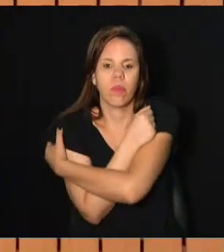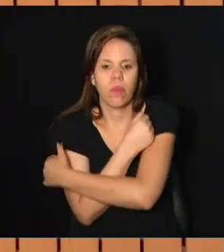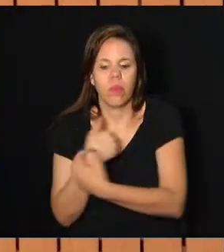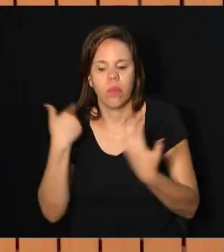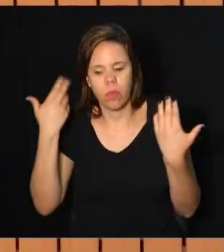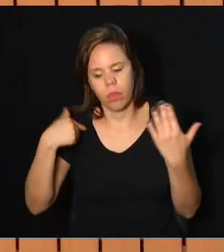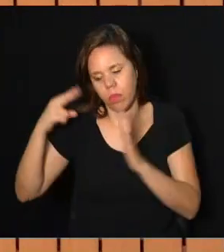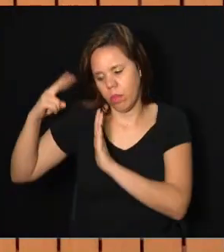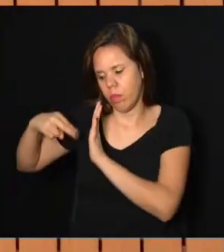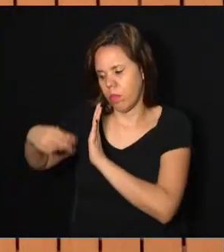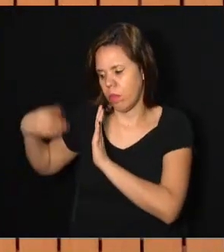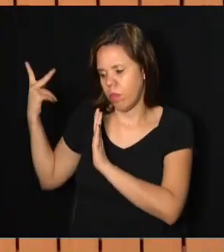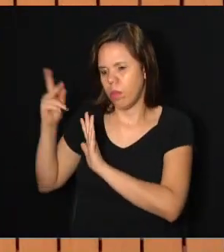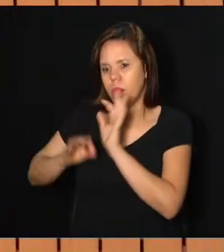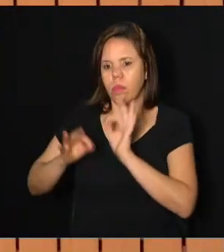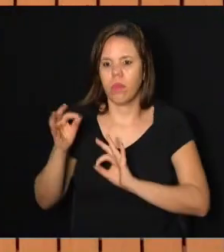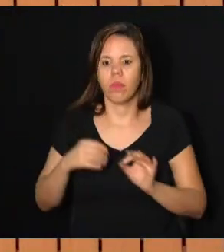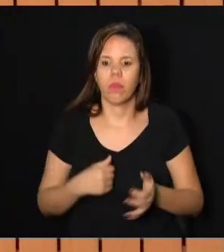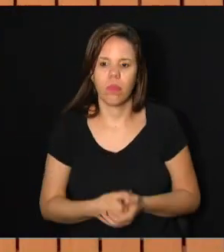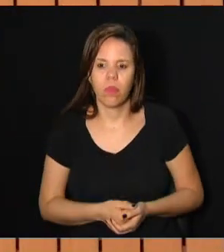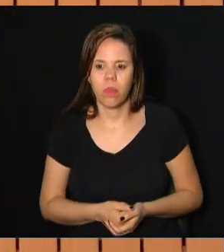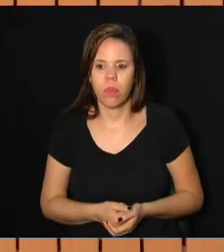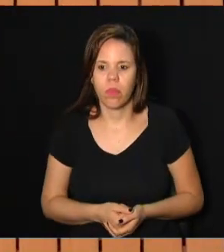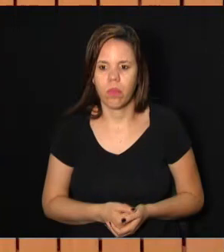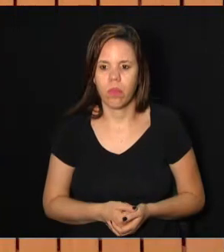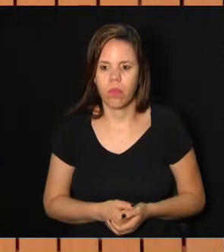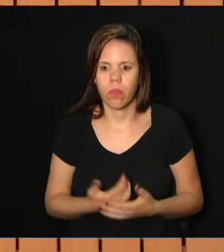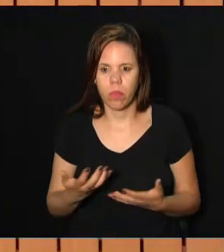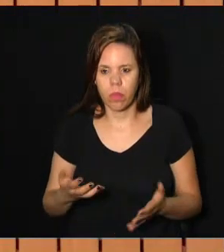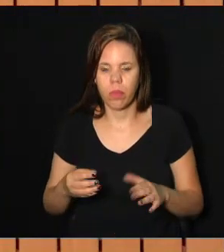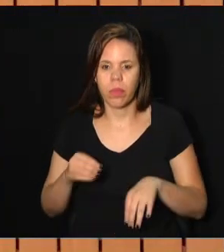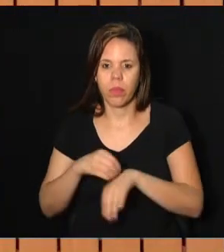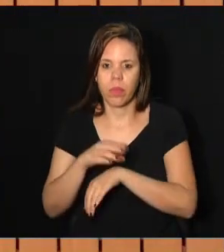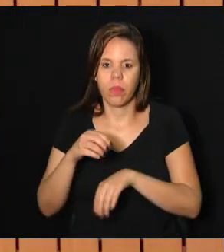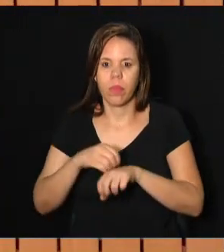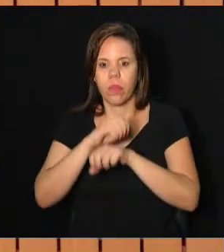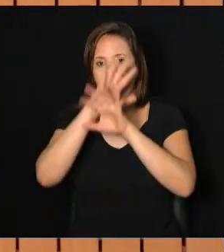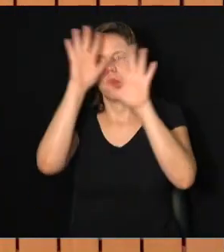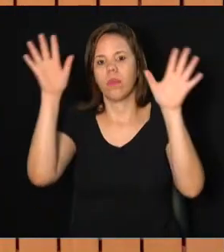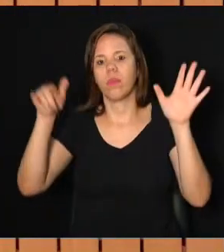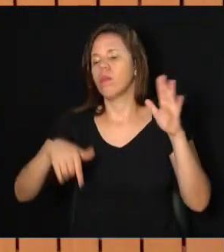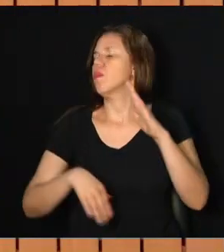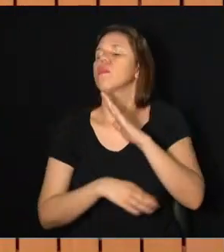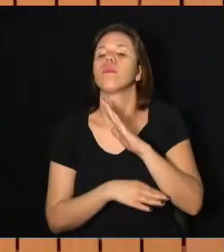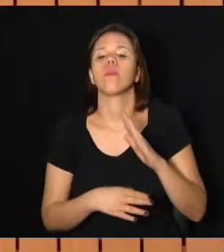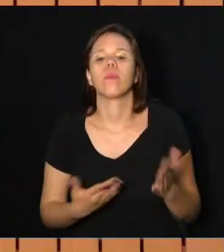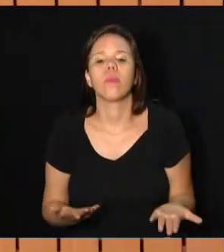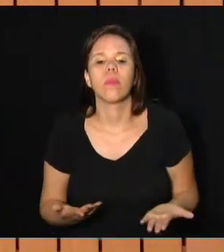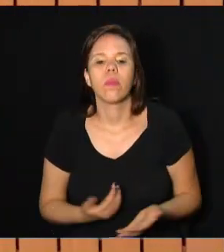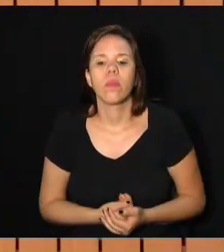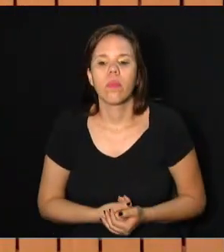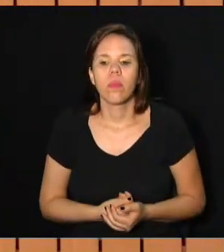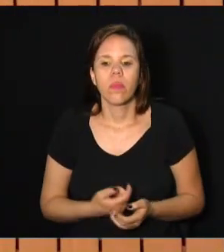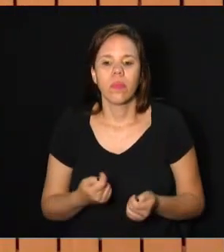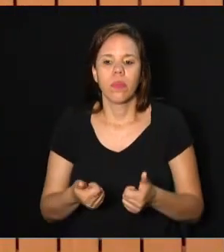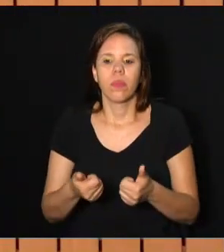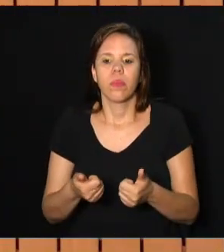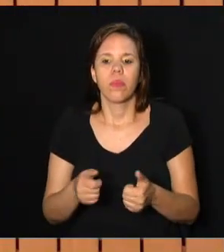projeto, que busca trazer mais transparência para a casa, no sentido de